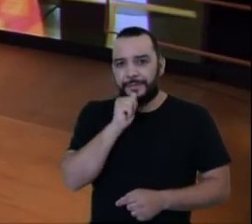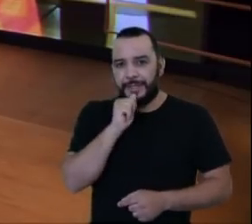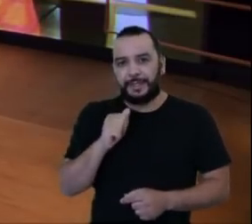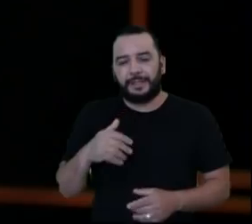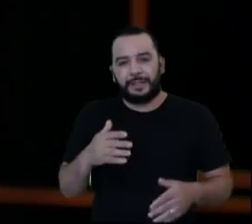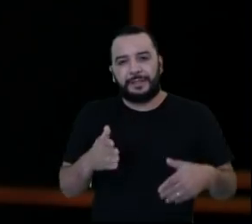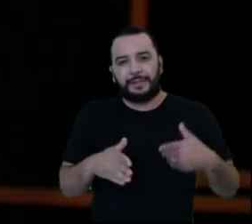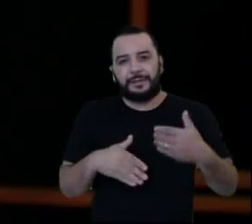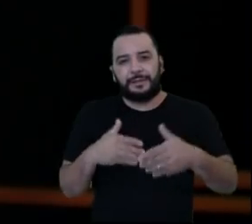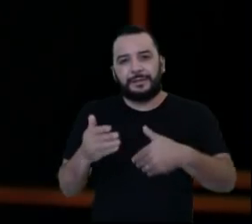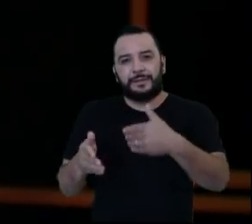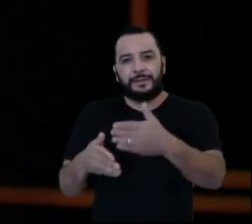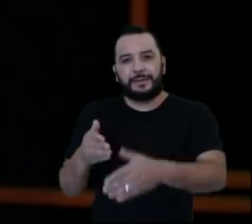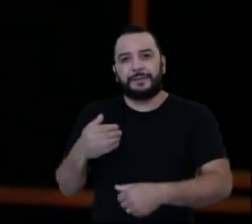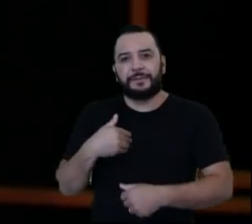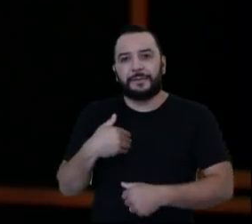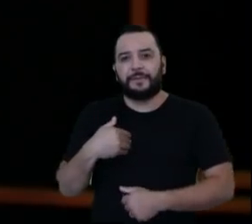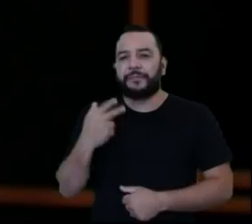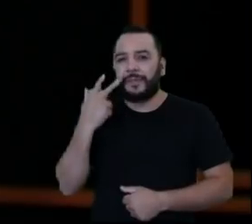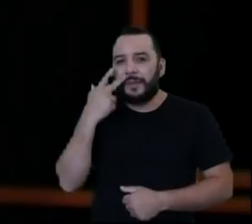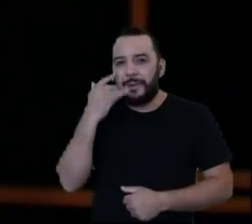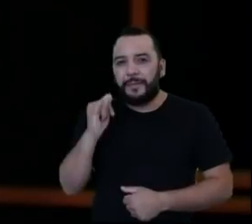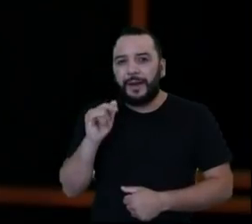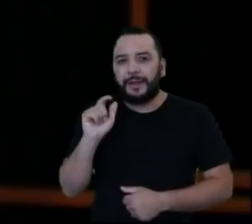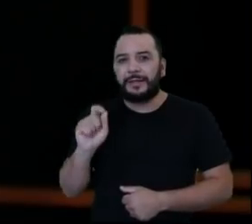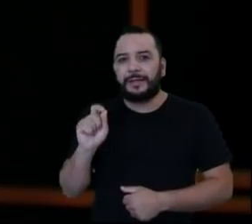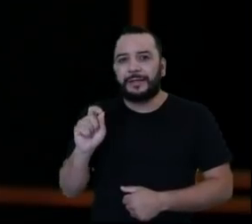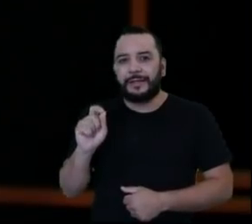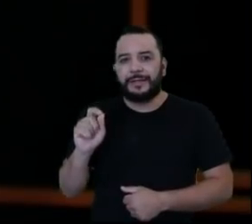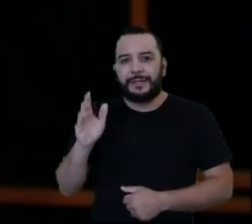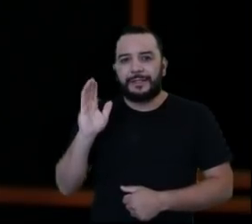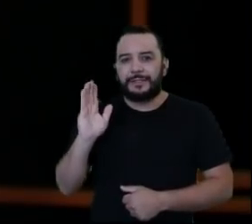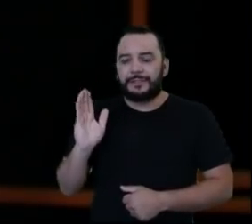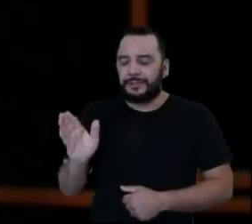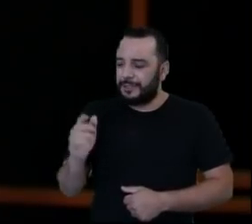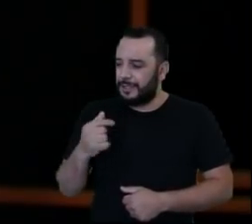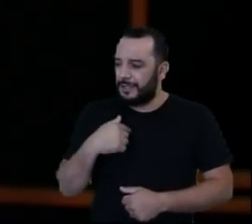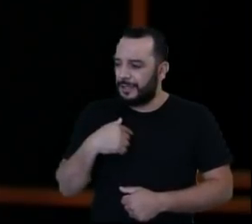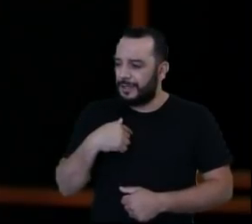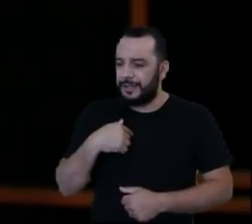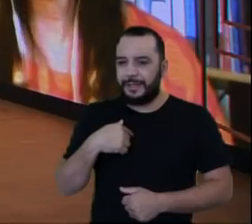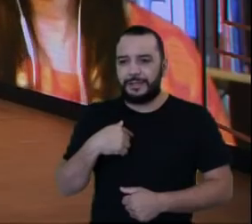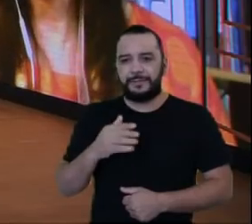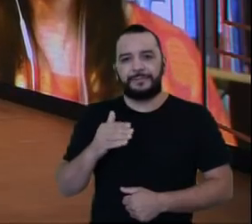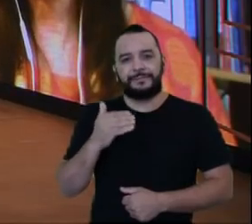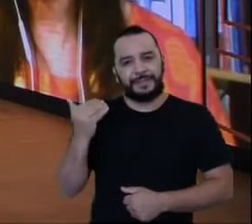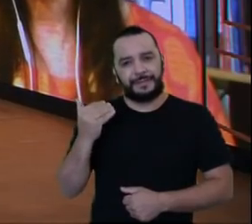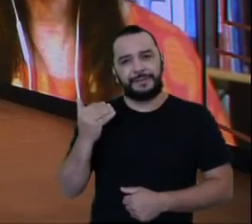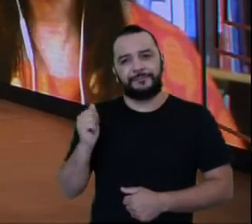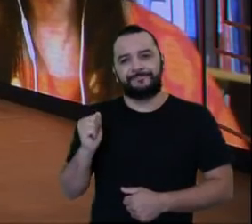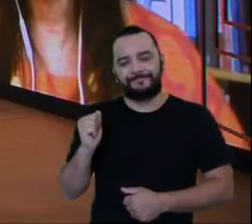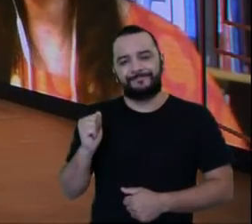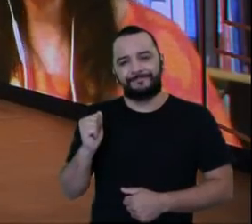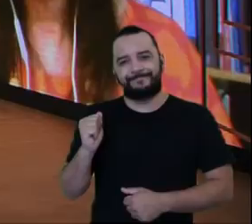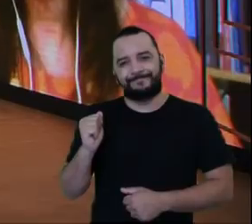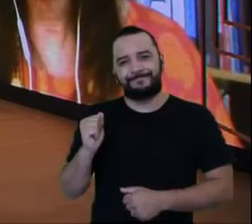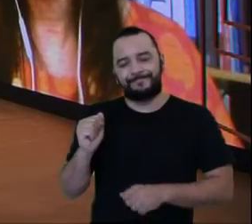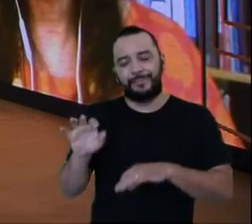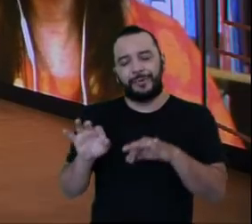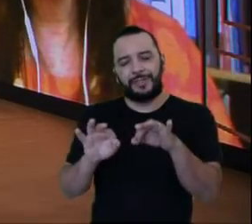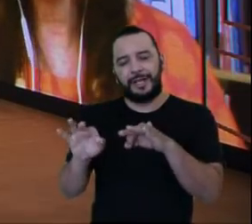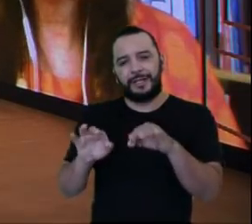de vida. Eu falei, então eu vou encaixar nesse momento, que vai falar da história deles. E eu fui construindo essa dramaturgia, né, em